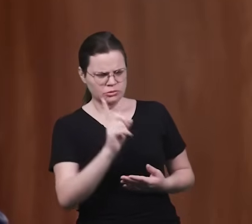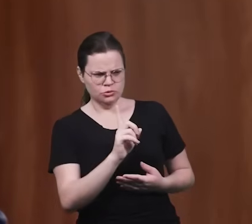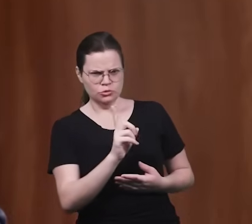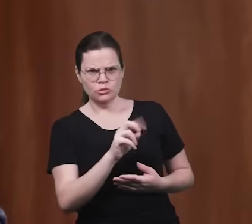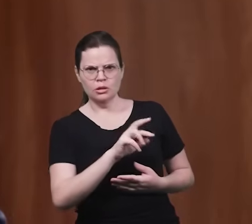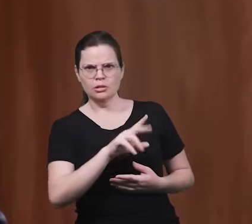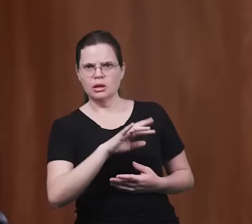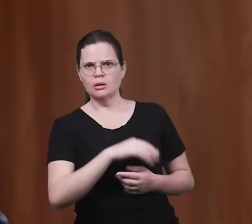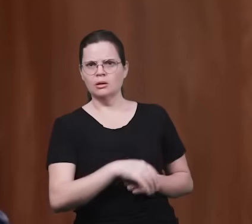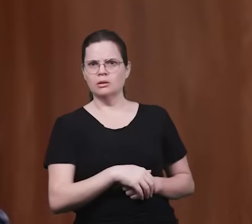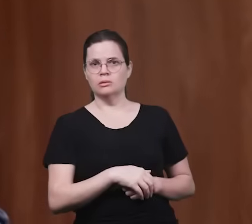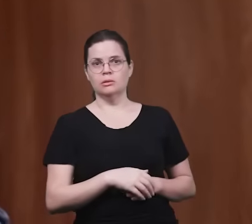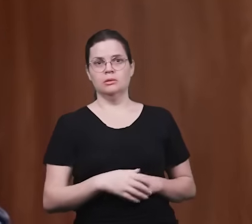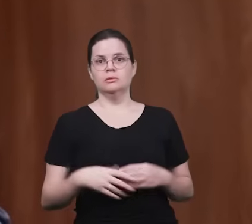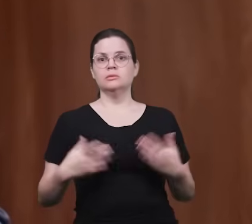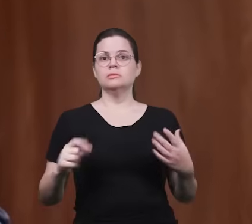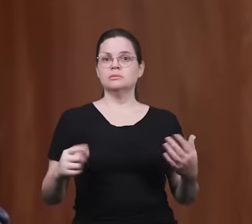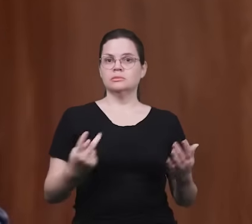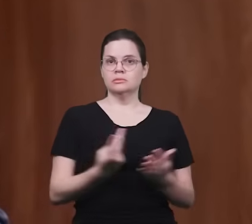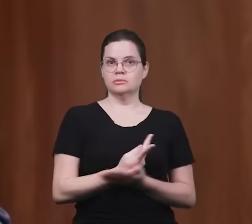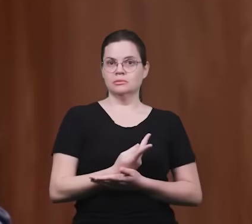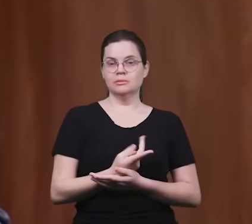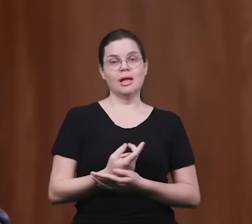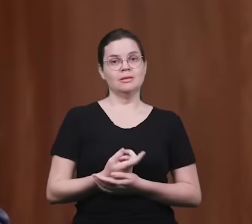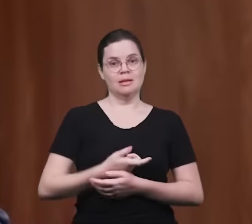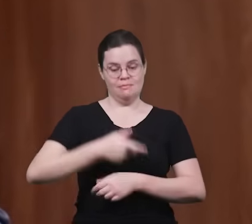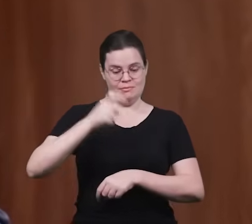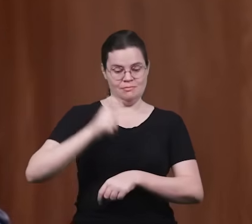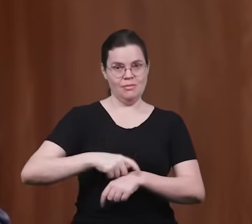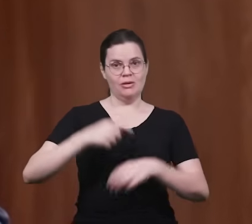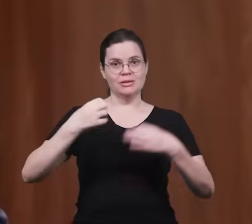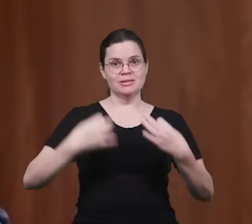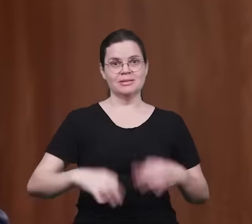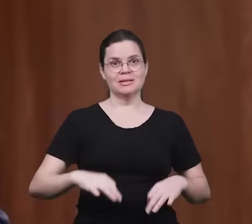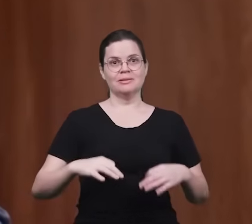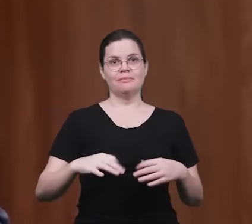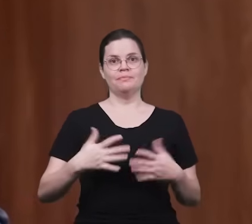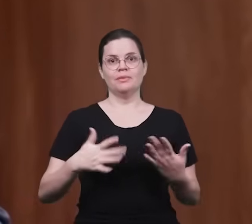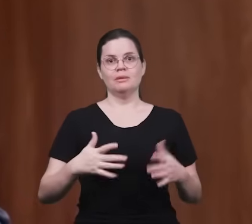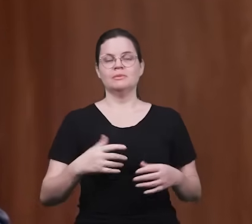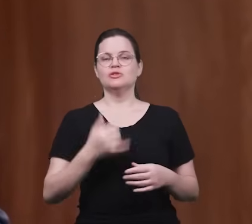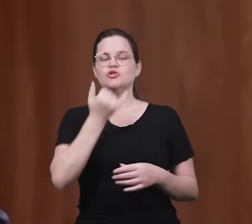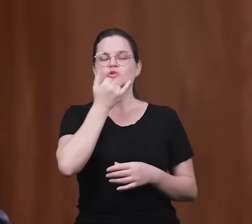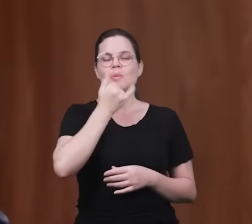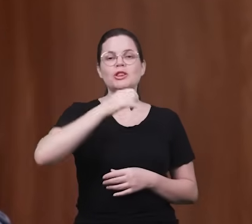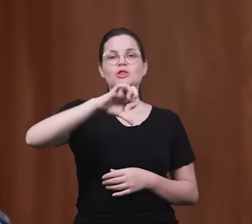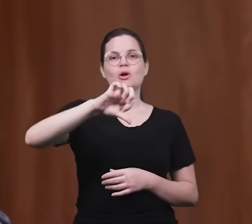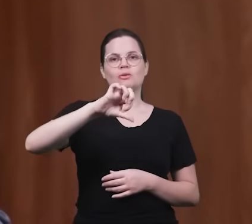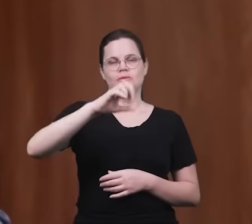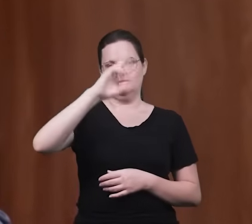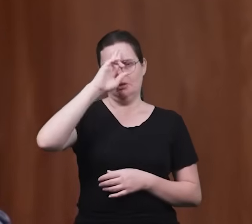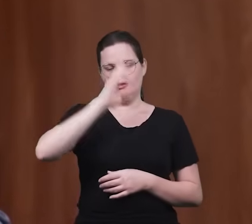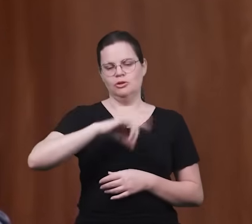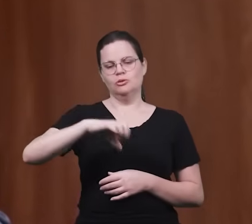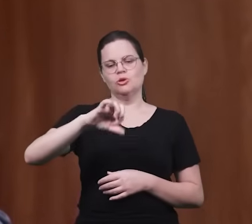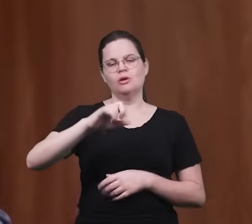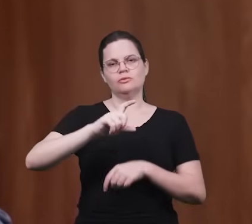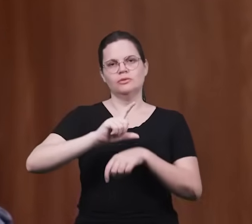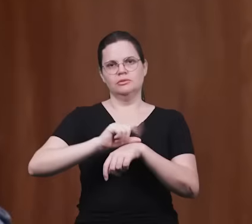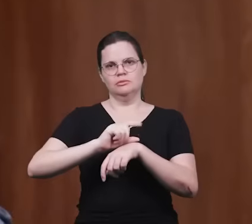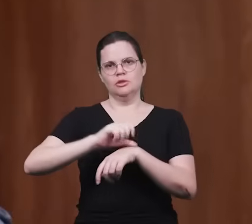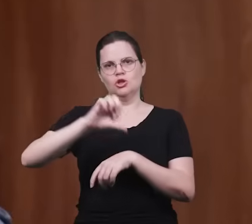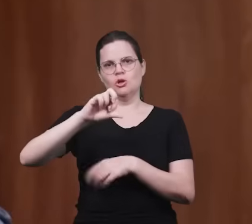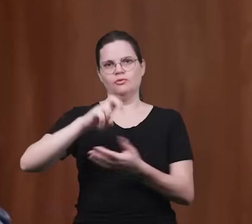descida do Espírito Santo marca até o horário, né? Foi por volta de 9 horas da manhã, porque o horário